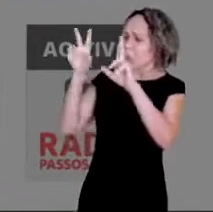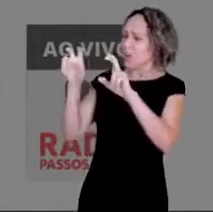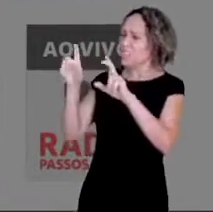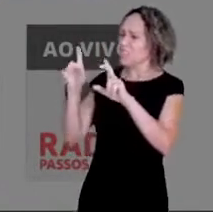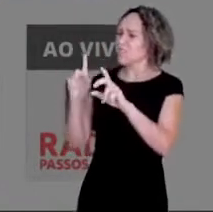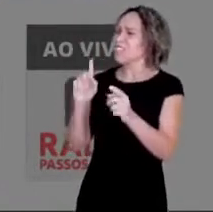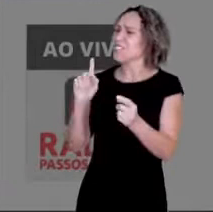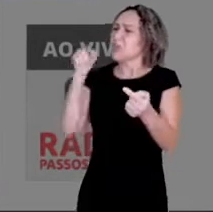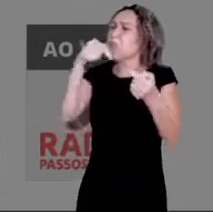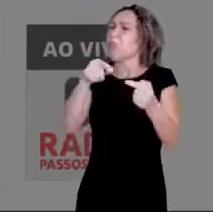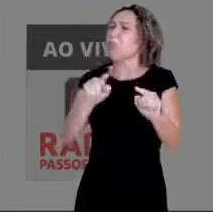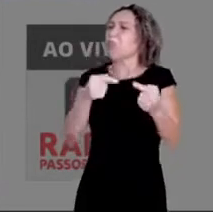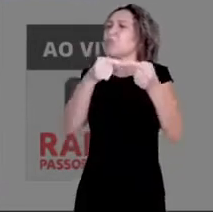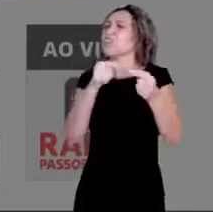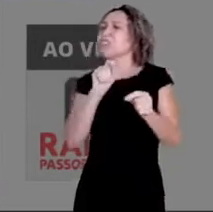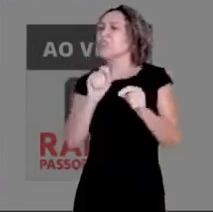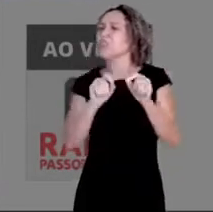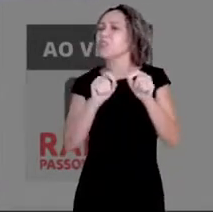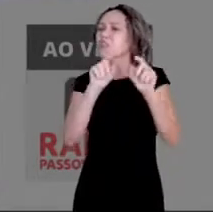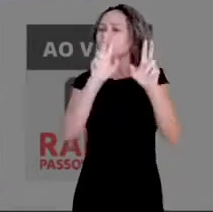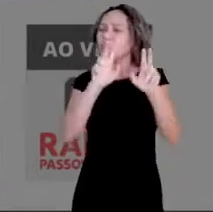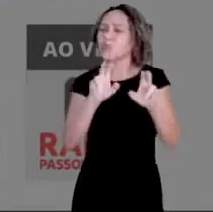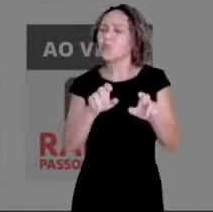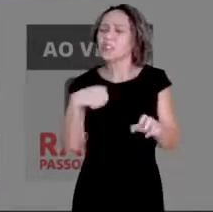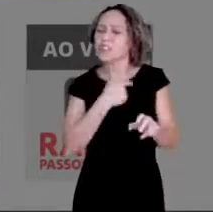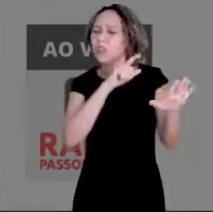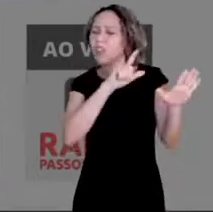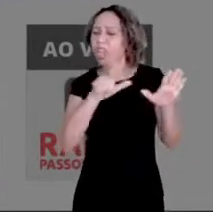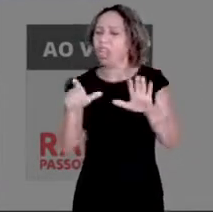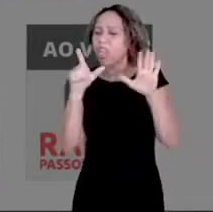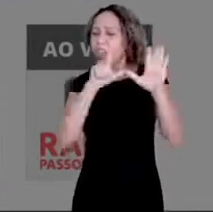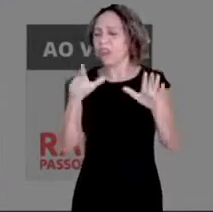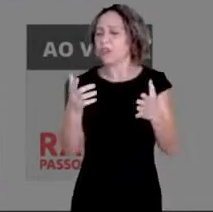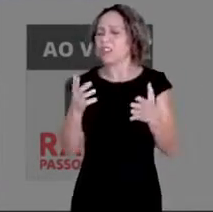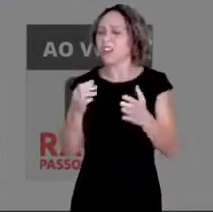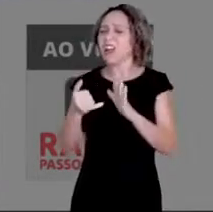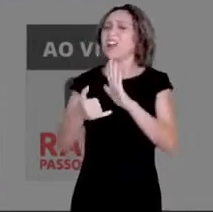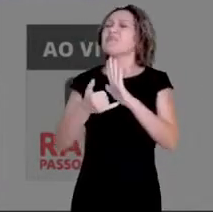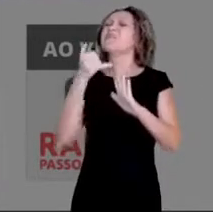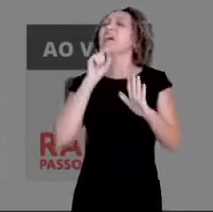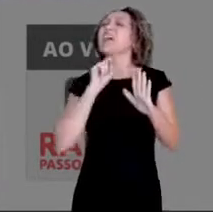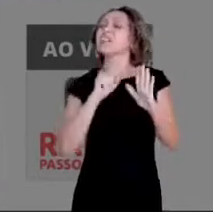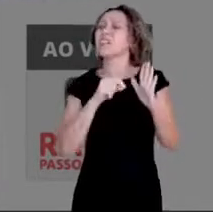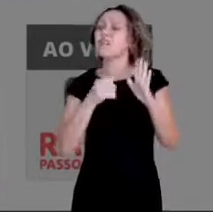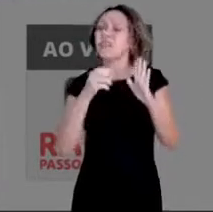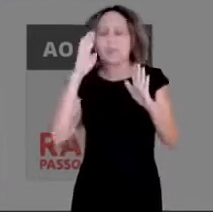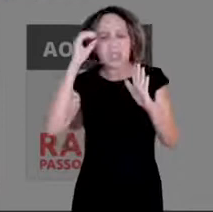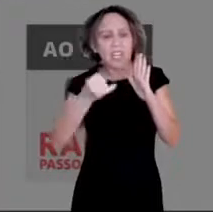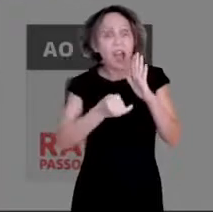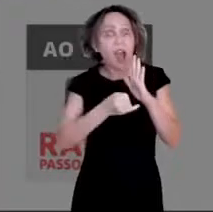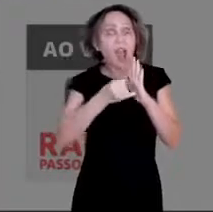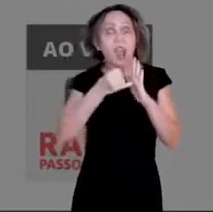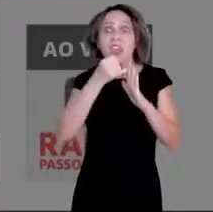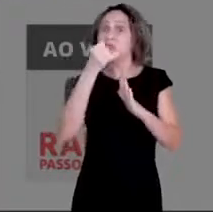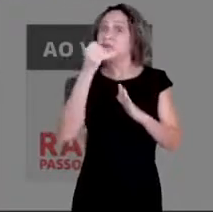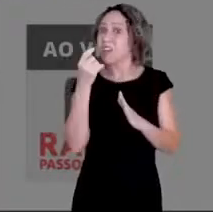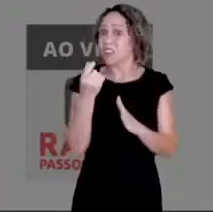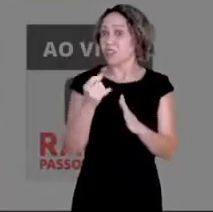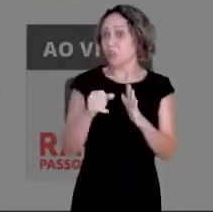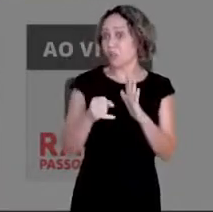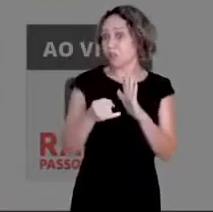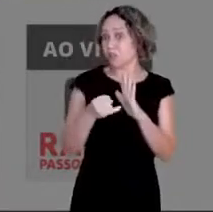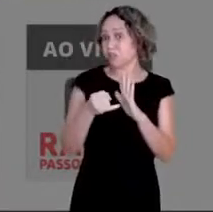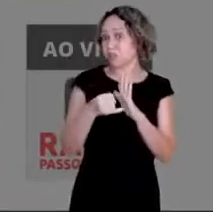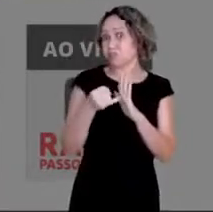gente percebe que a produção de alimentos no Brasil, e aí a questão que eu gostaria que o senhor falasse depois de alimentos, porque nós estamos entrando